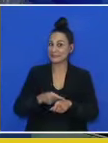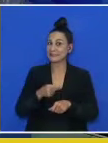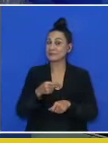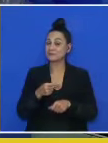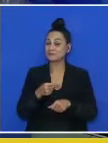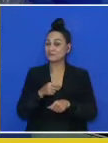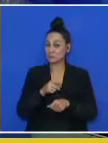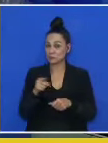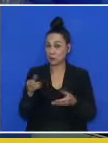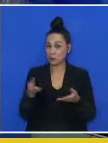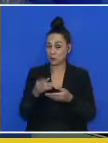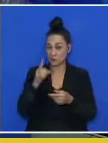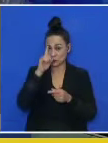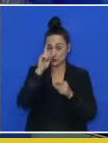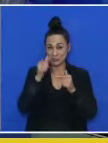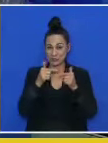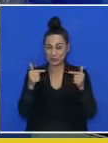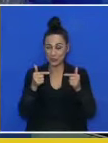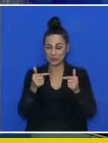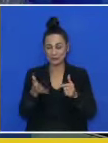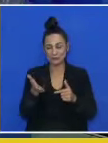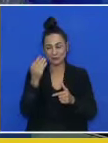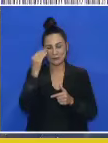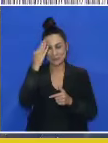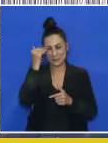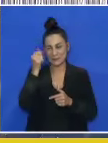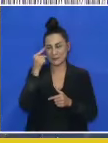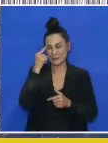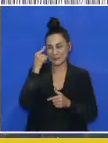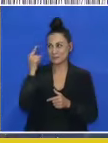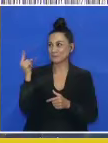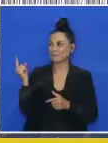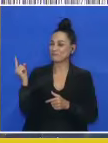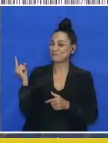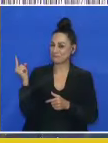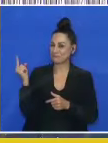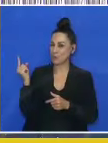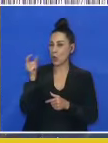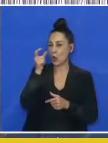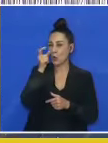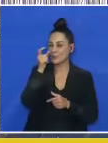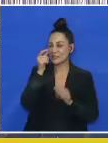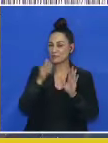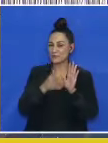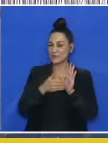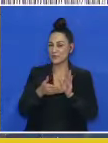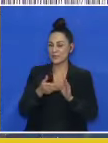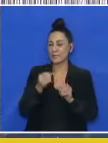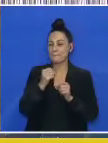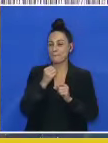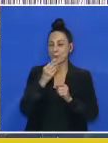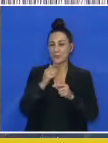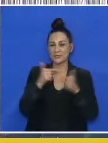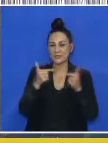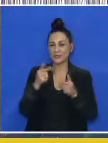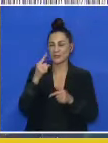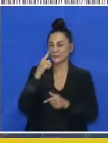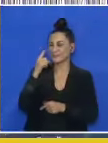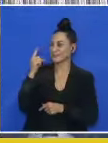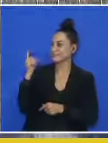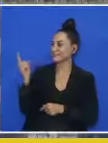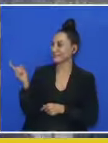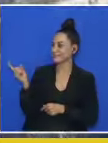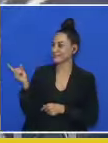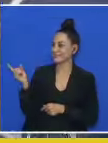E aí? Será que hoje é o seu dia de sorte? Vamos saber. Bolas posicionadas, de olho na sua aposta e boa sorte.